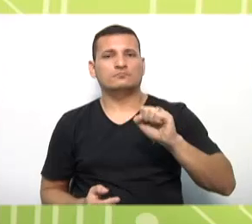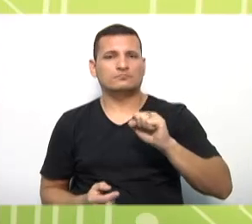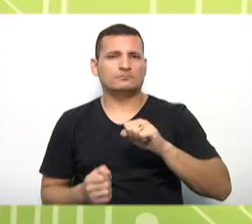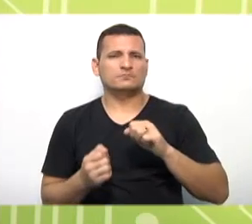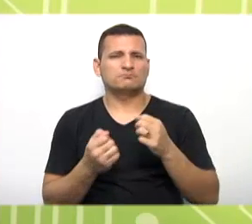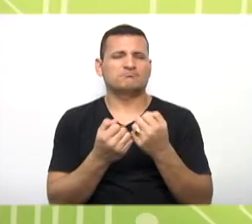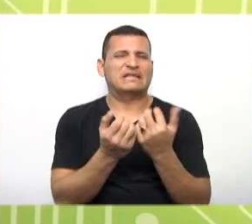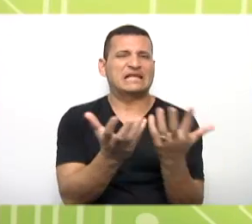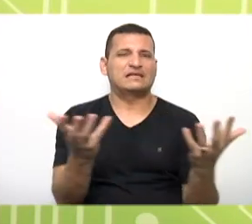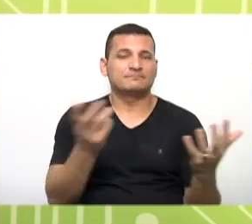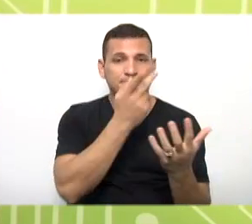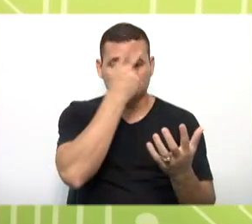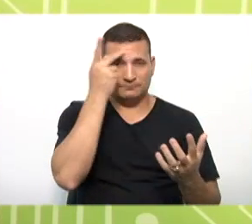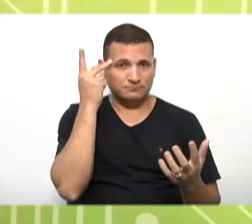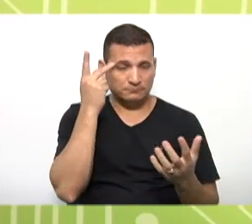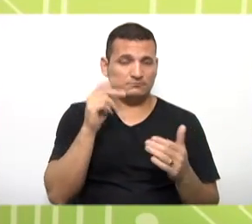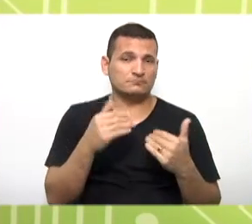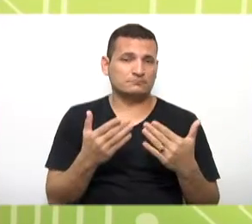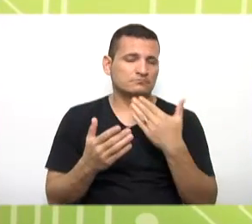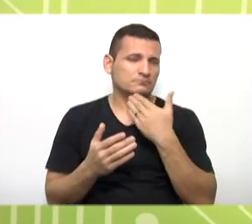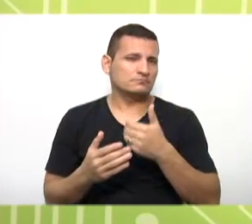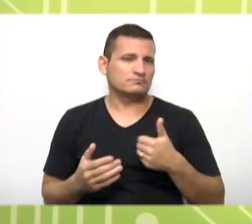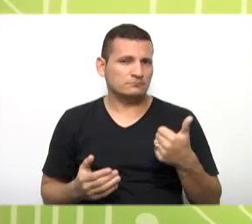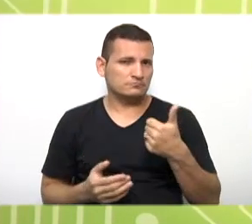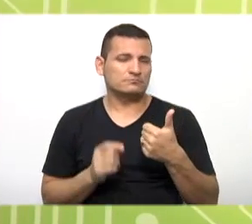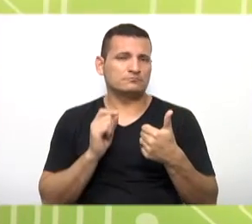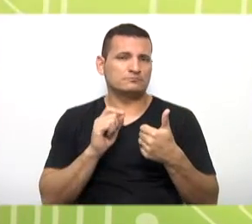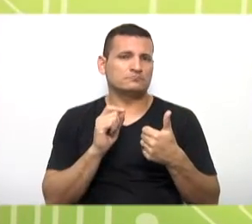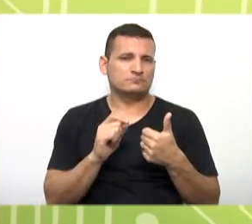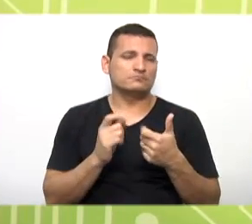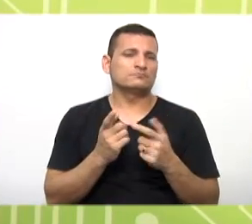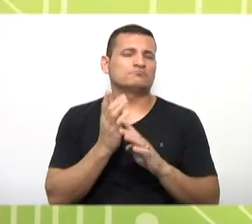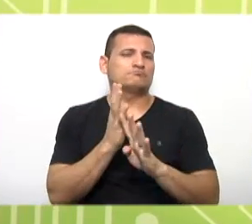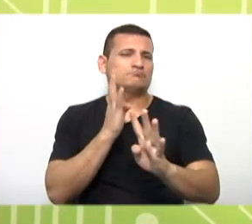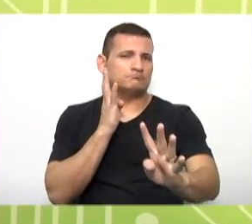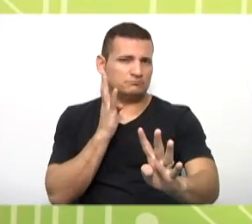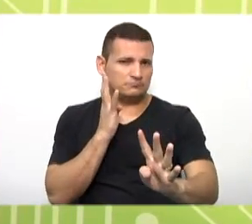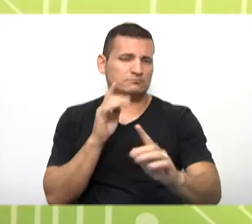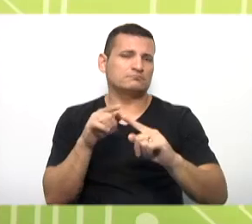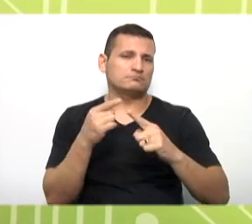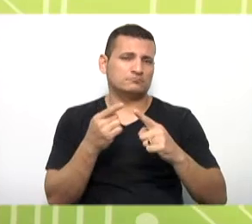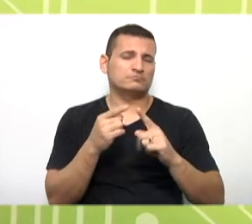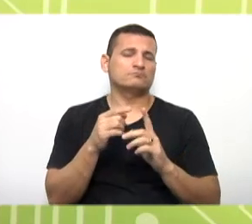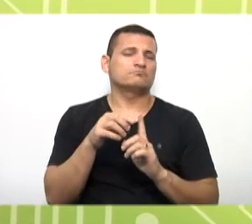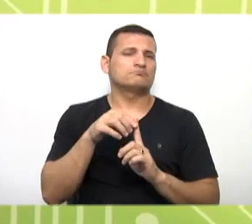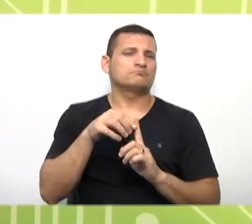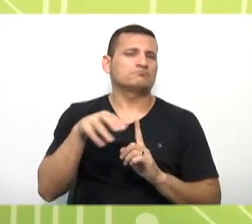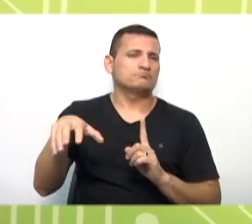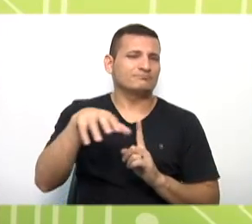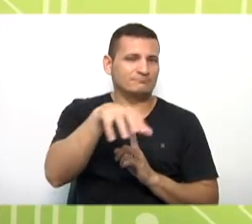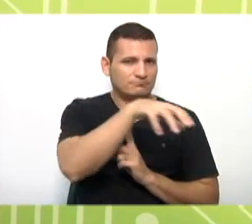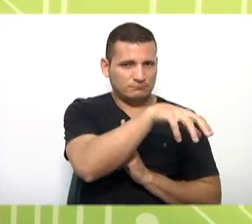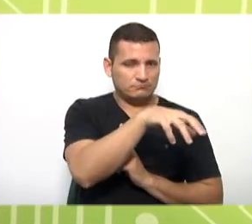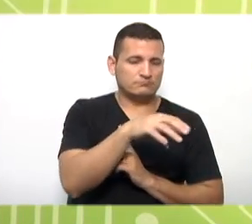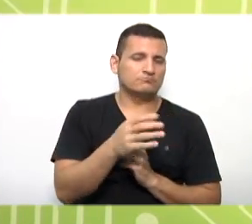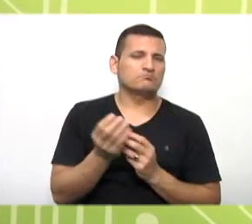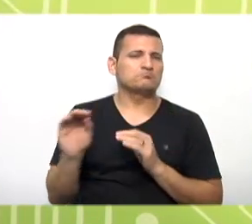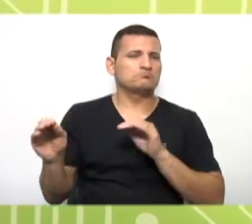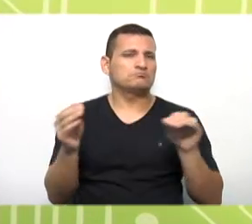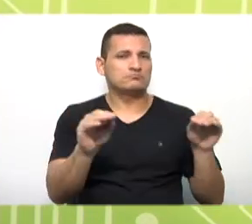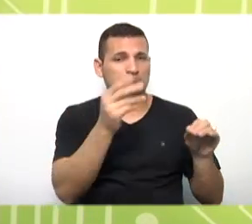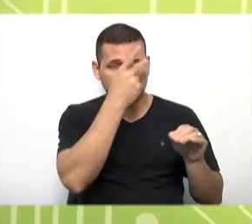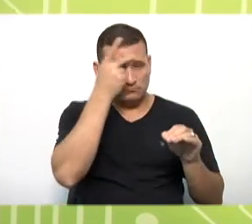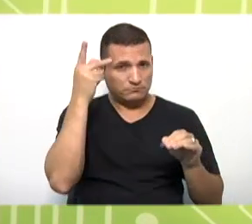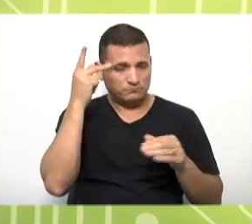Então, para dar uma resposta, ficava uma fila, mas quando ele descentralizou, quando ele colocou